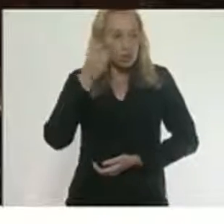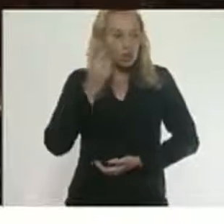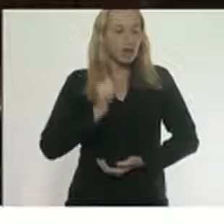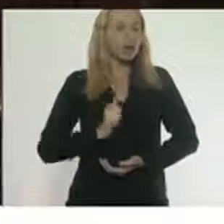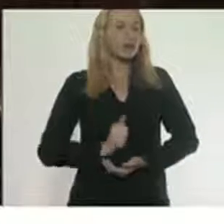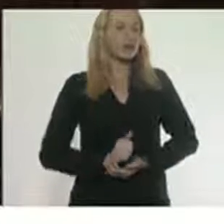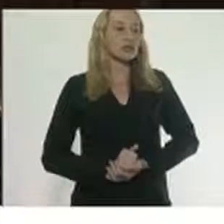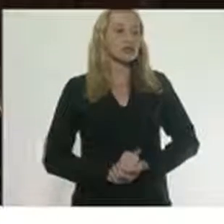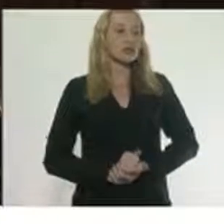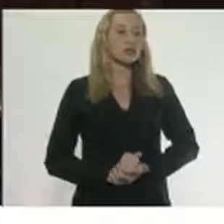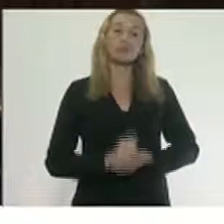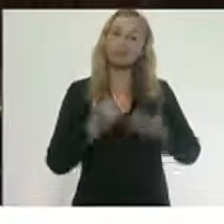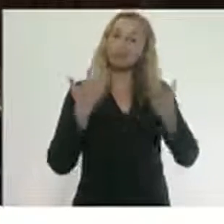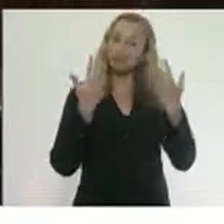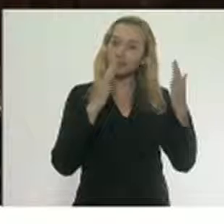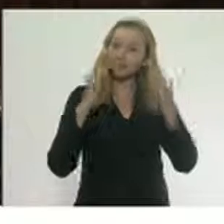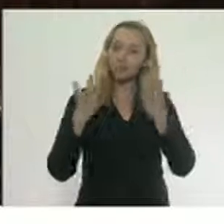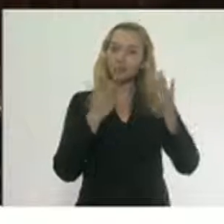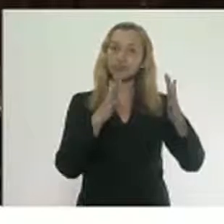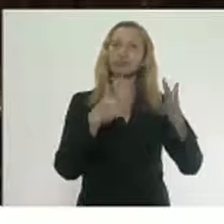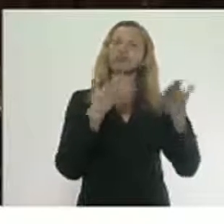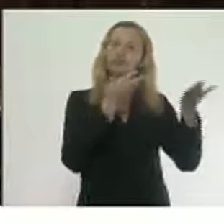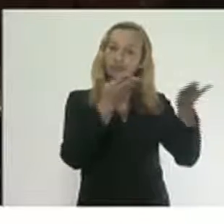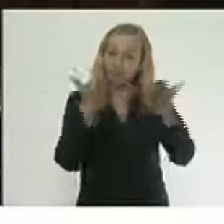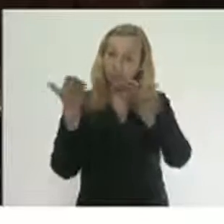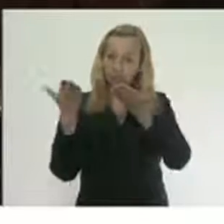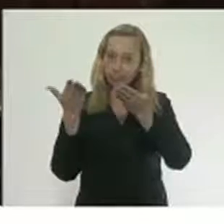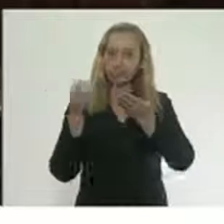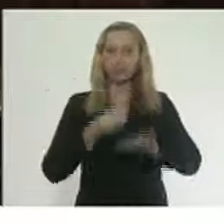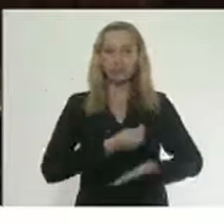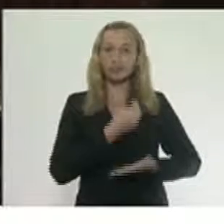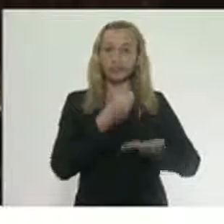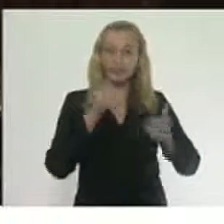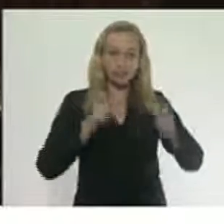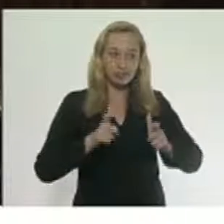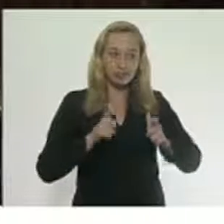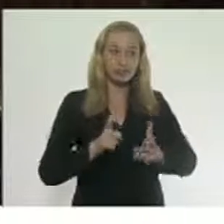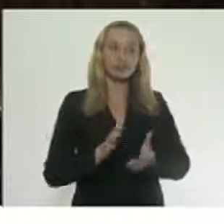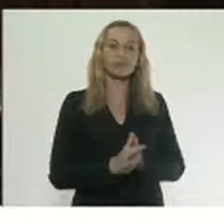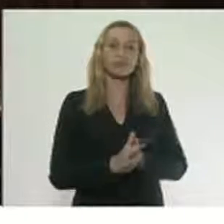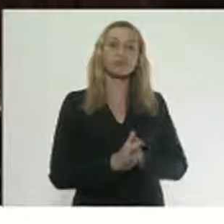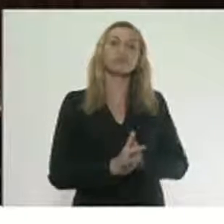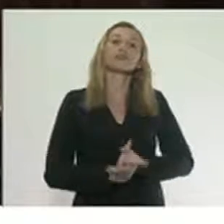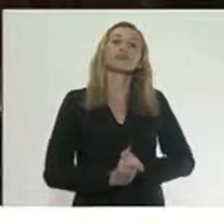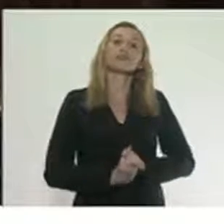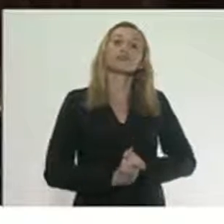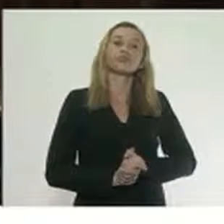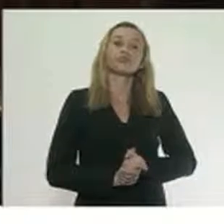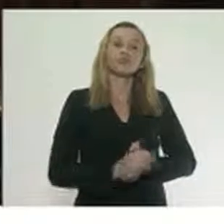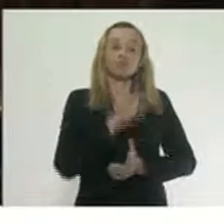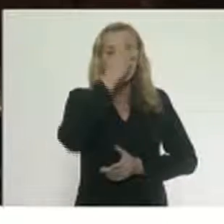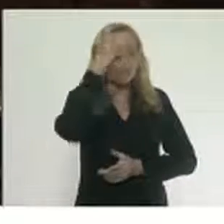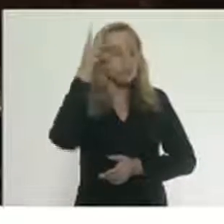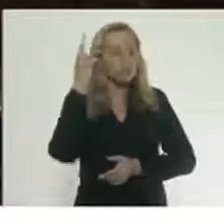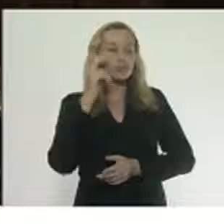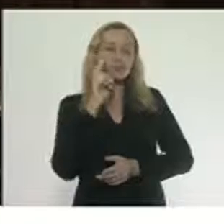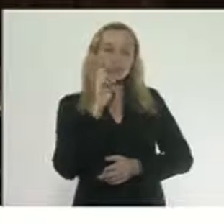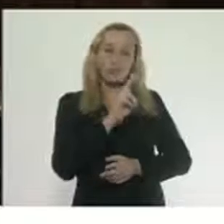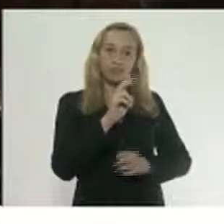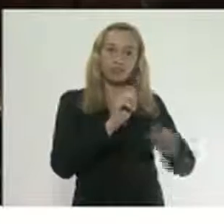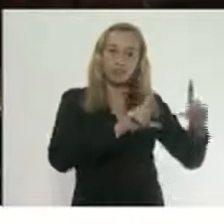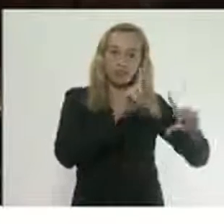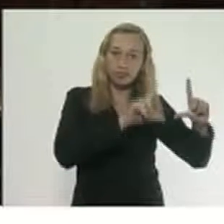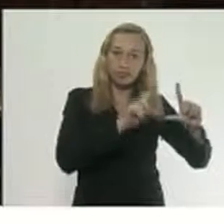presença honrosa nas nossas galerias, é um prazer tê-los aqui. Cidadãos que nos assistem pela TV Alerj,